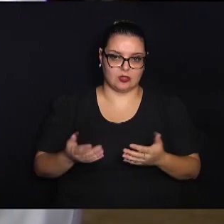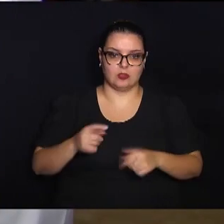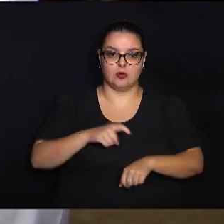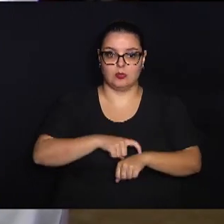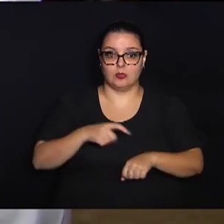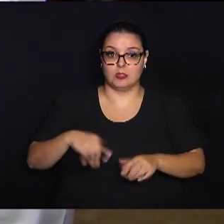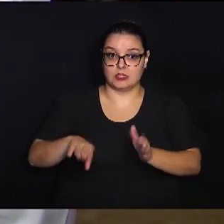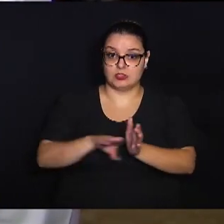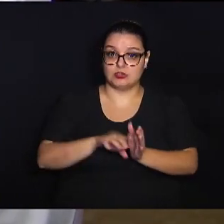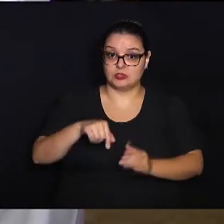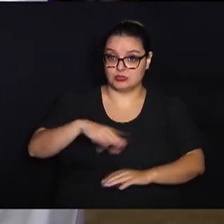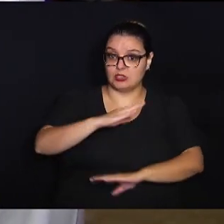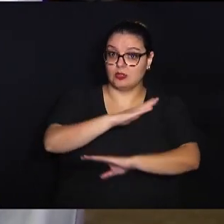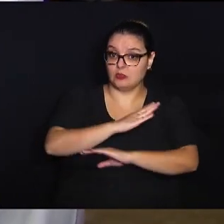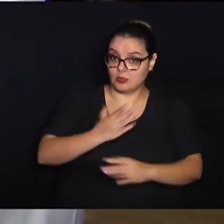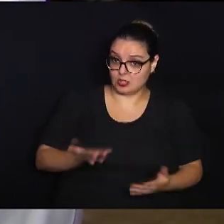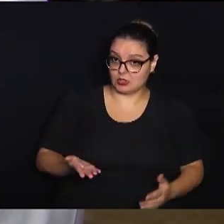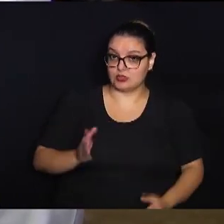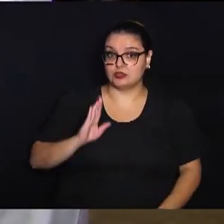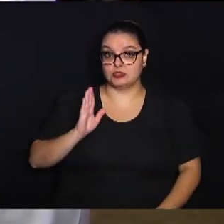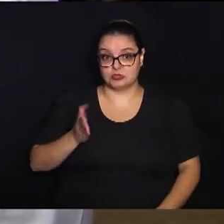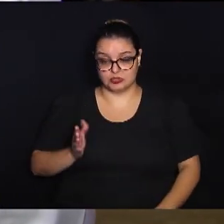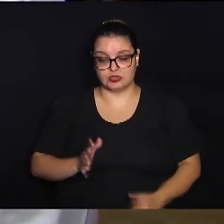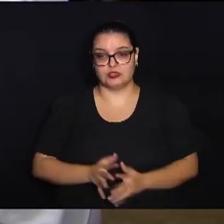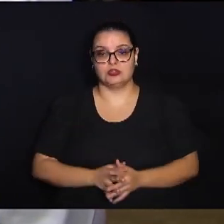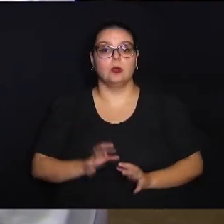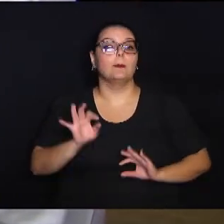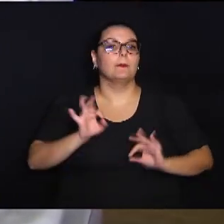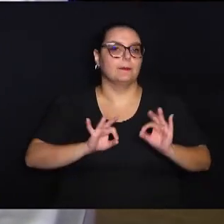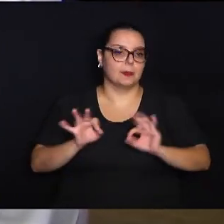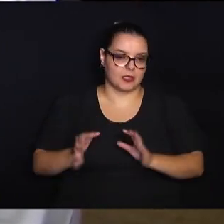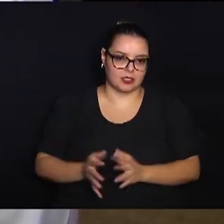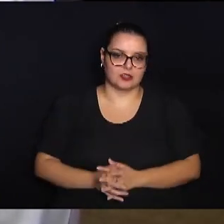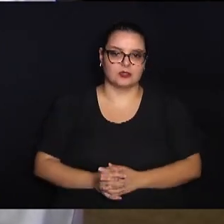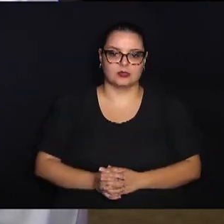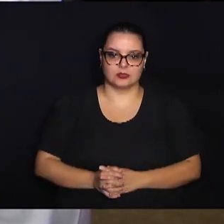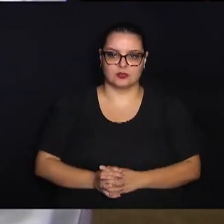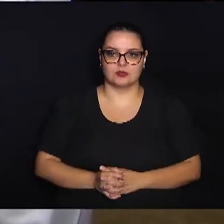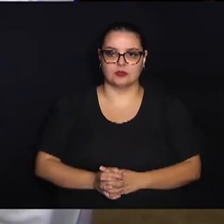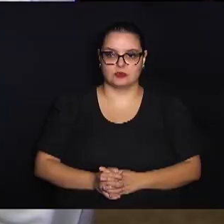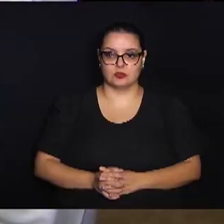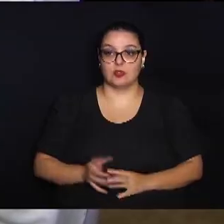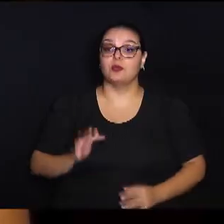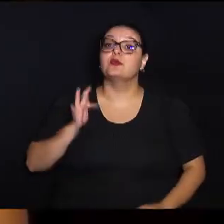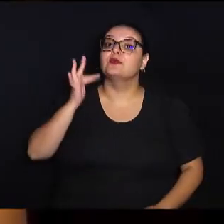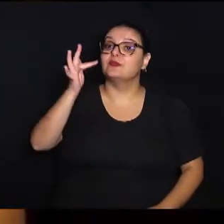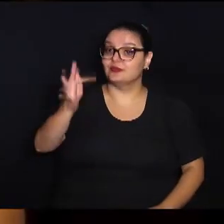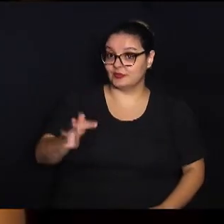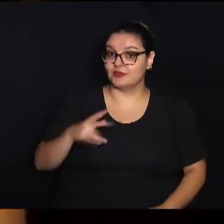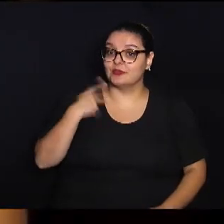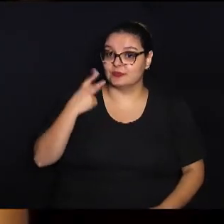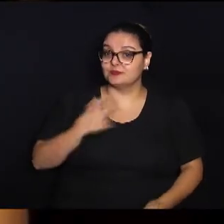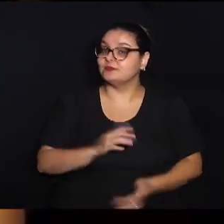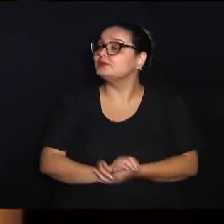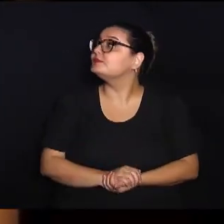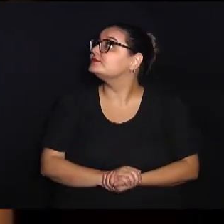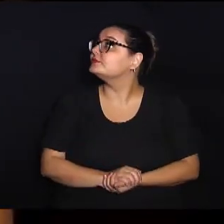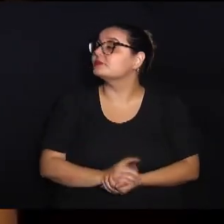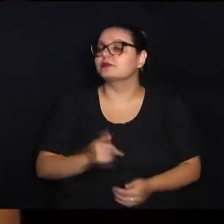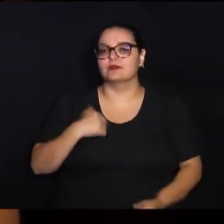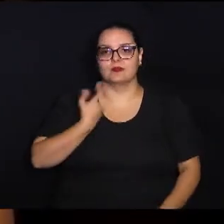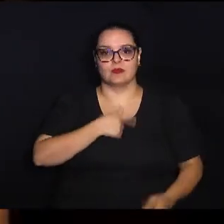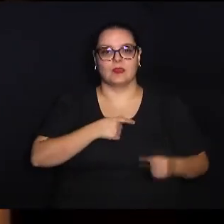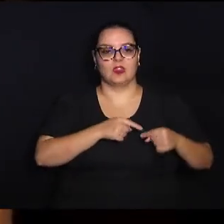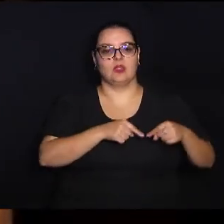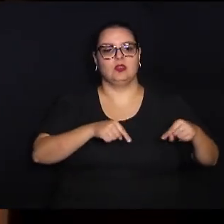eles chegam aqui na Câmara, eles já estão assim preparados para serem futuros vereadores. Nós passamos nas salas